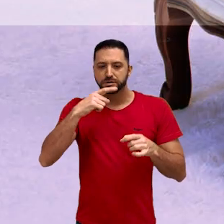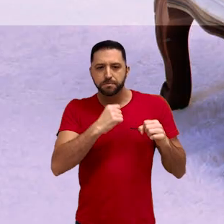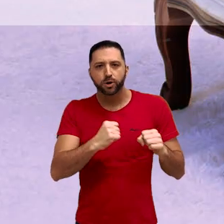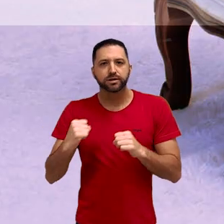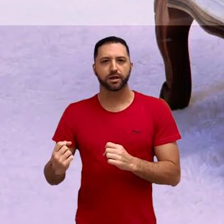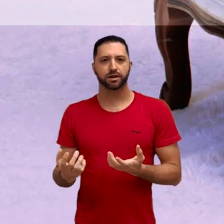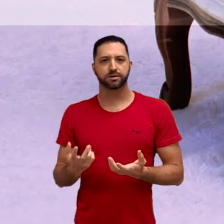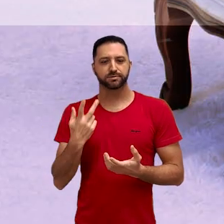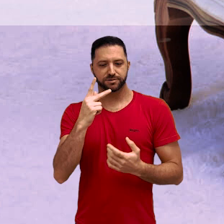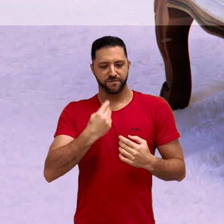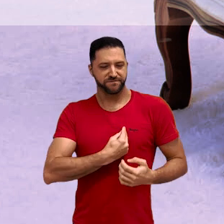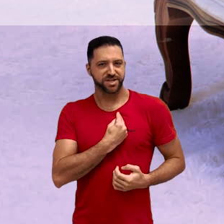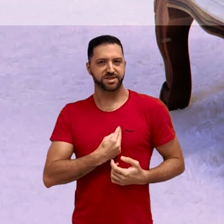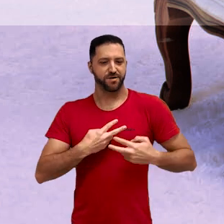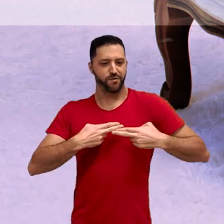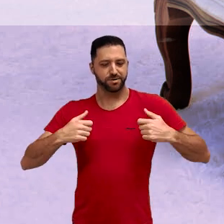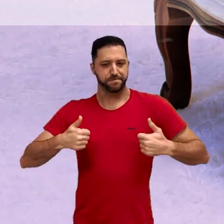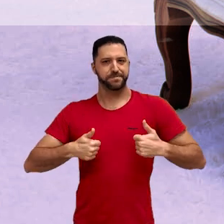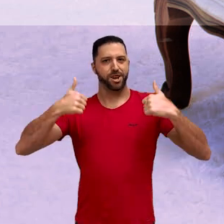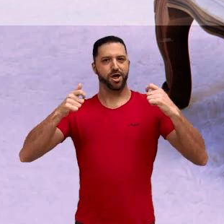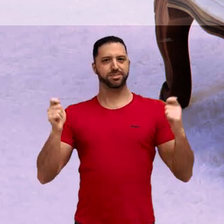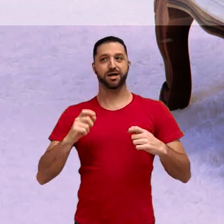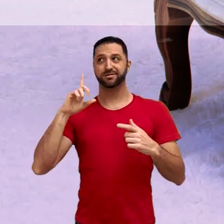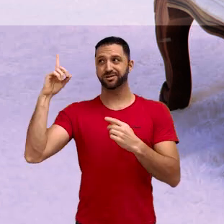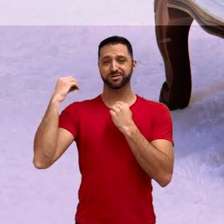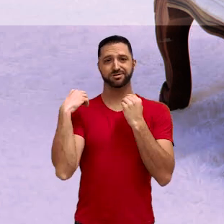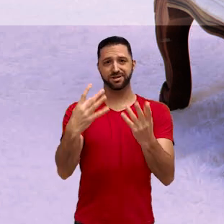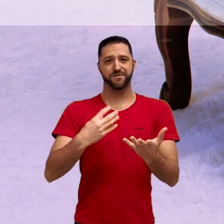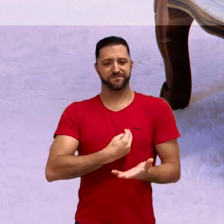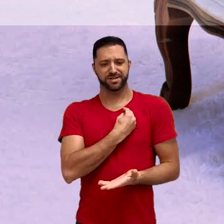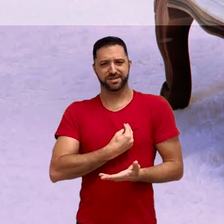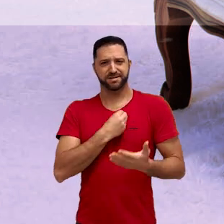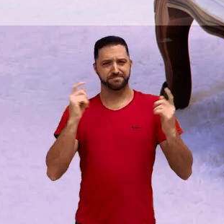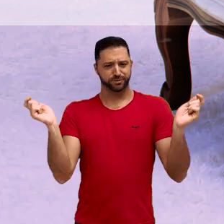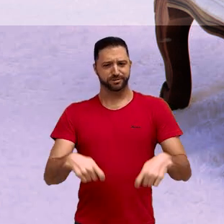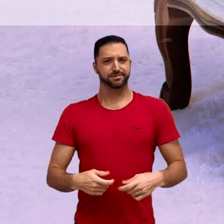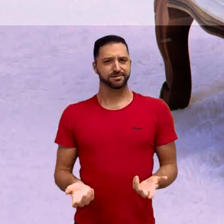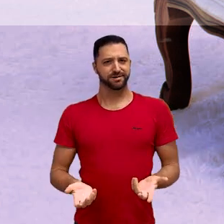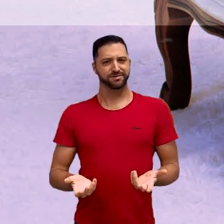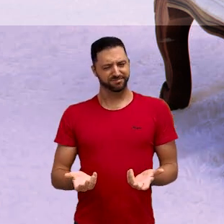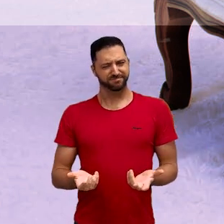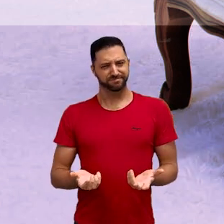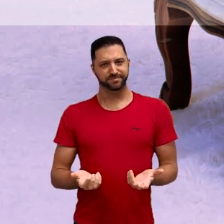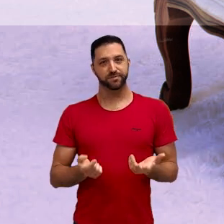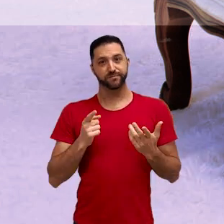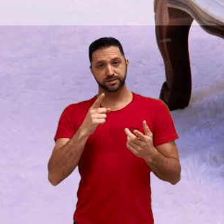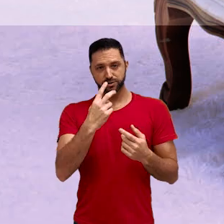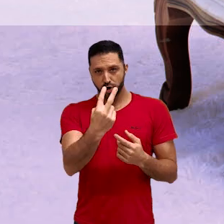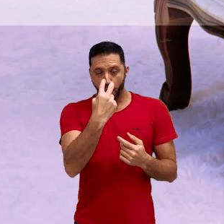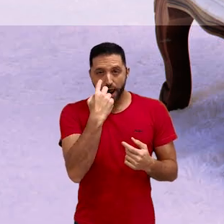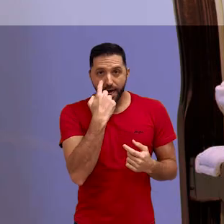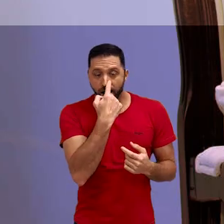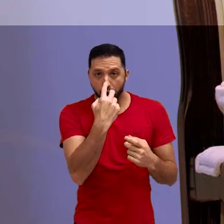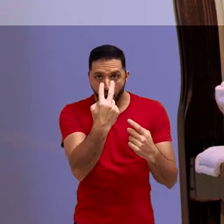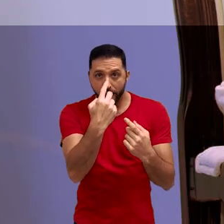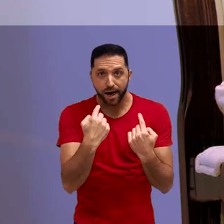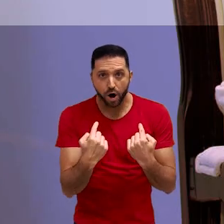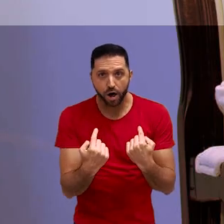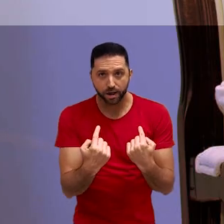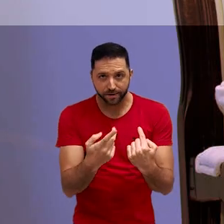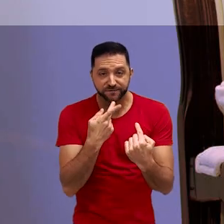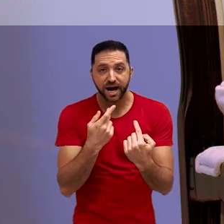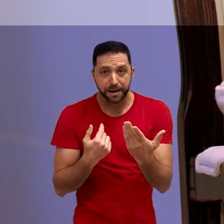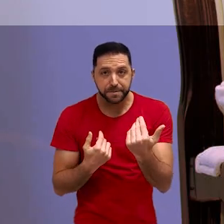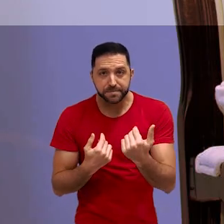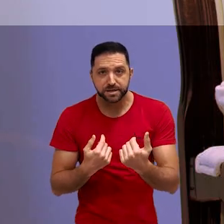mente tem todo o poder para você puxar toda a vida que Deus te deu esse potencial. Então, é isso